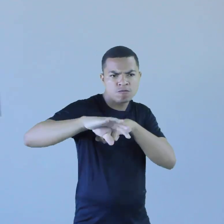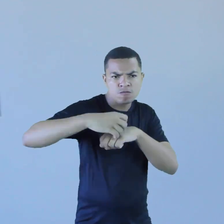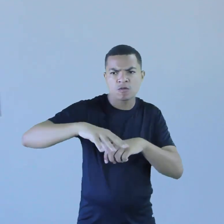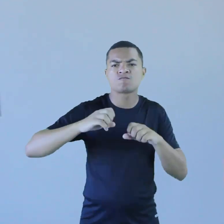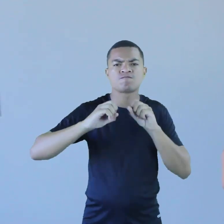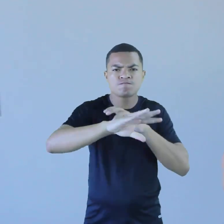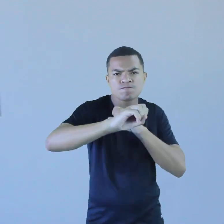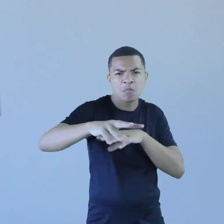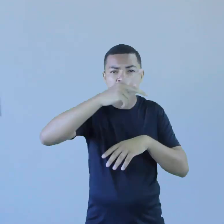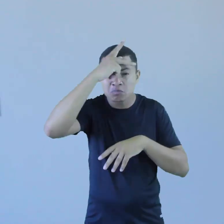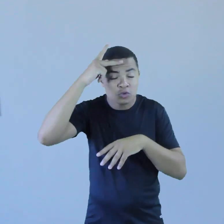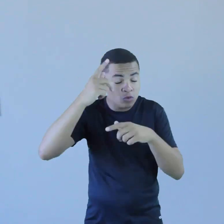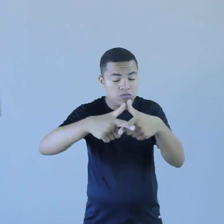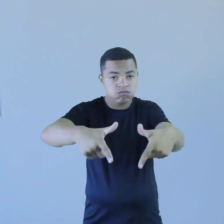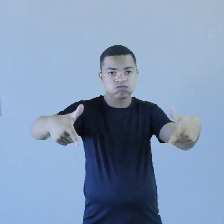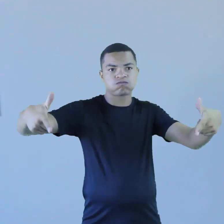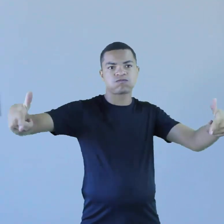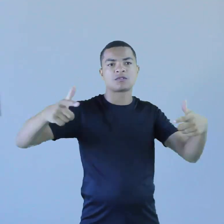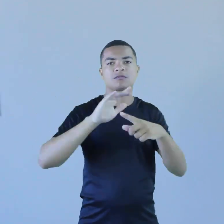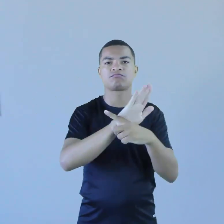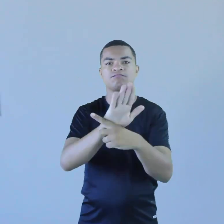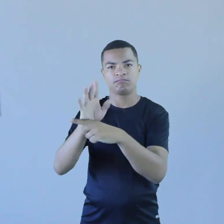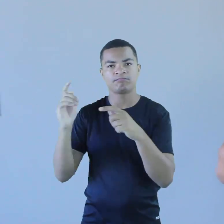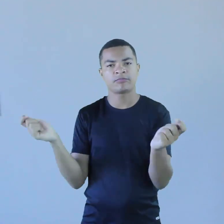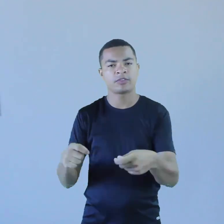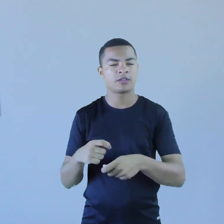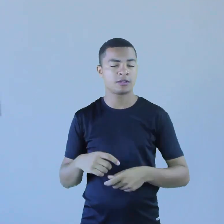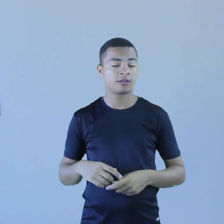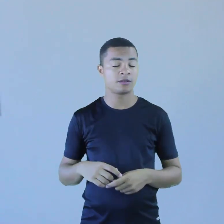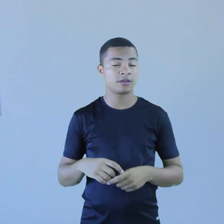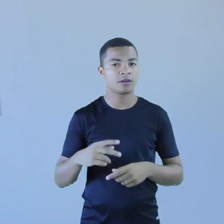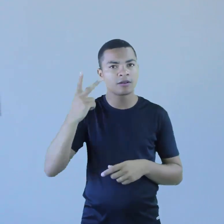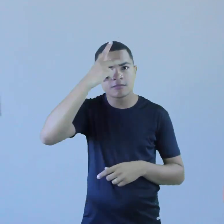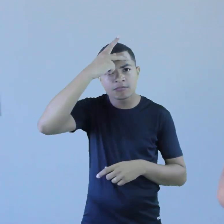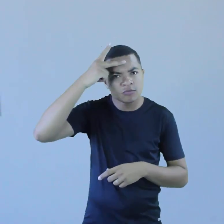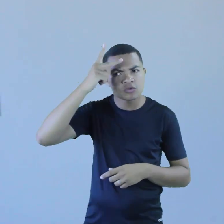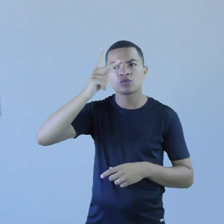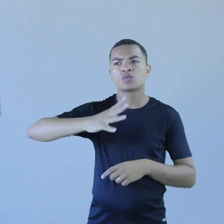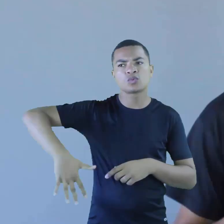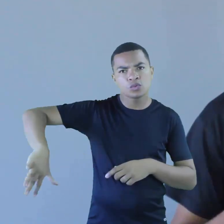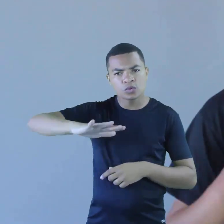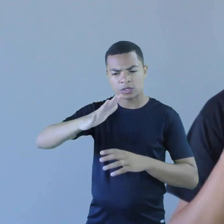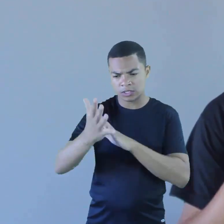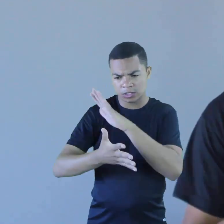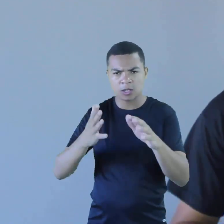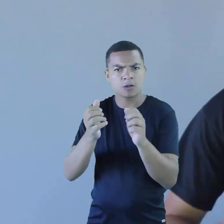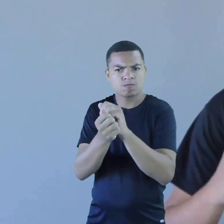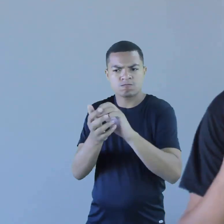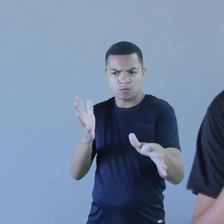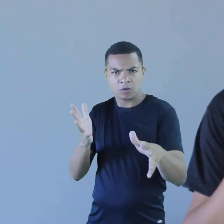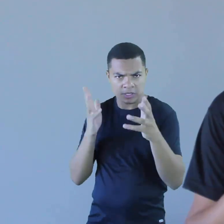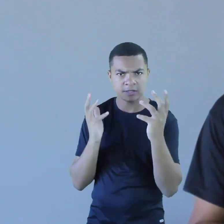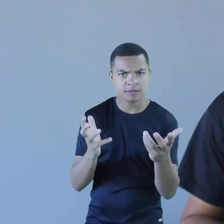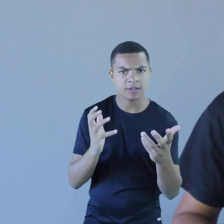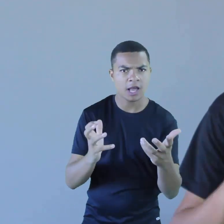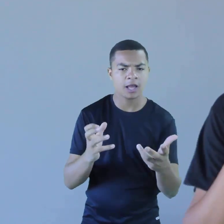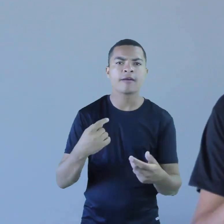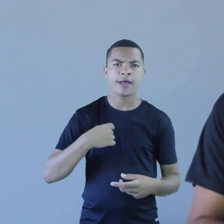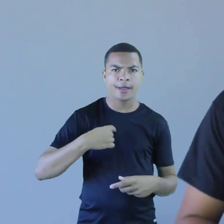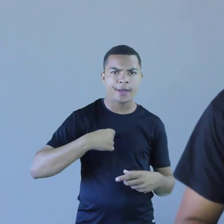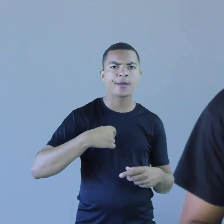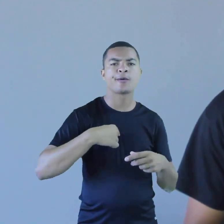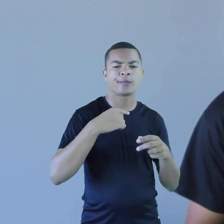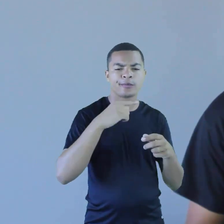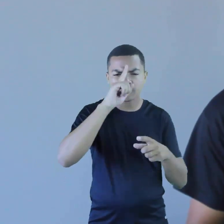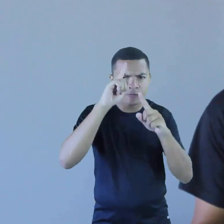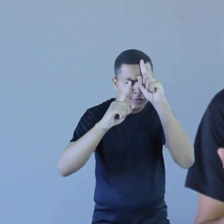consigo atingir um grande número de pessoas e passar minhas técnicas para frente. E para pessoas que querem de fato ser